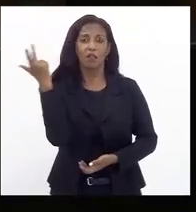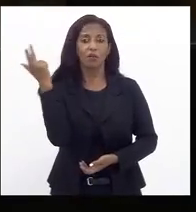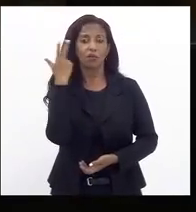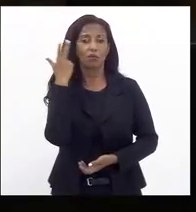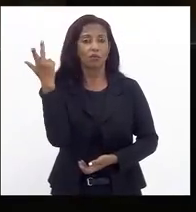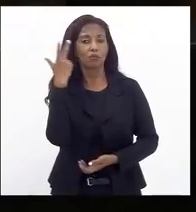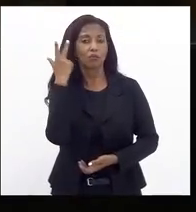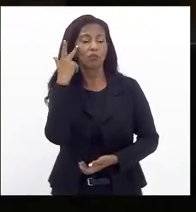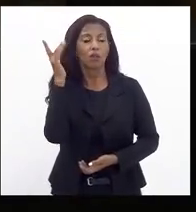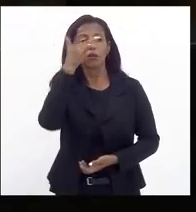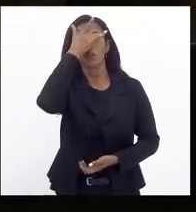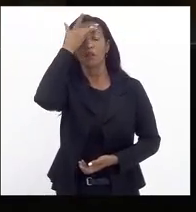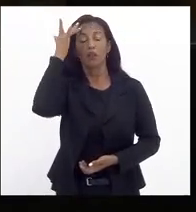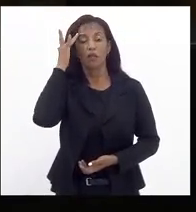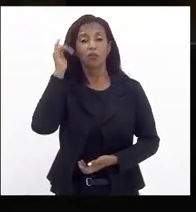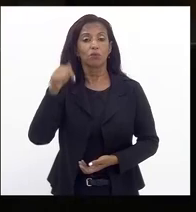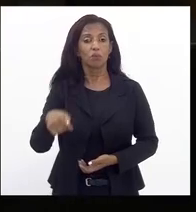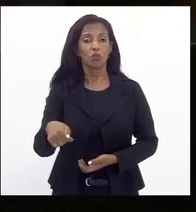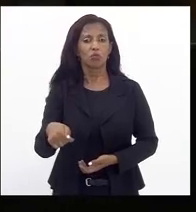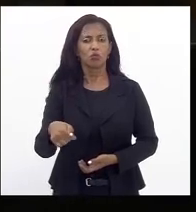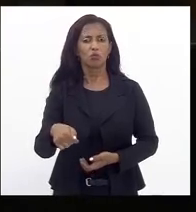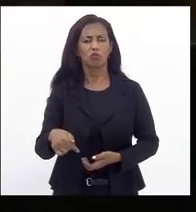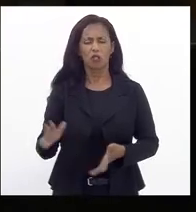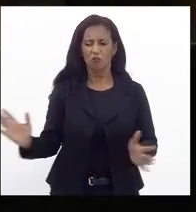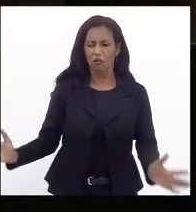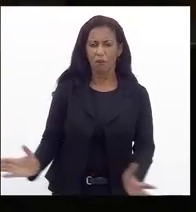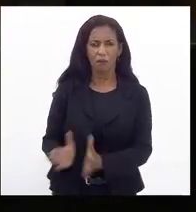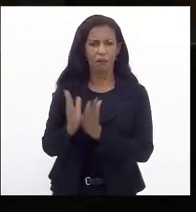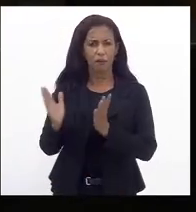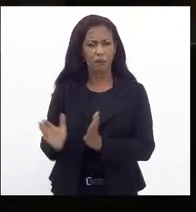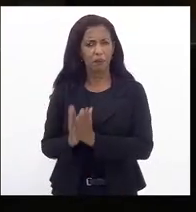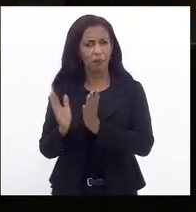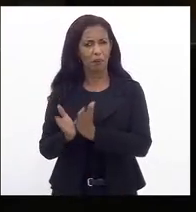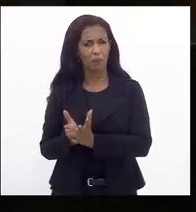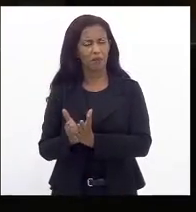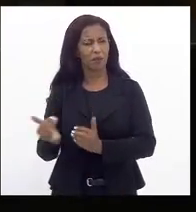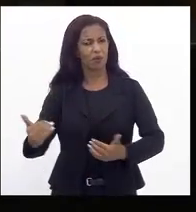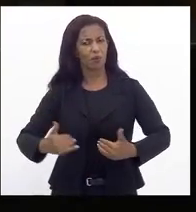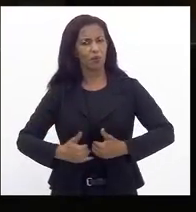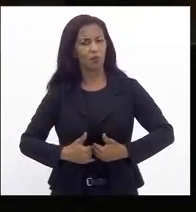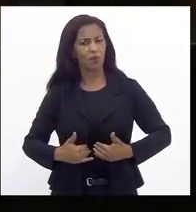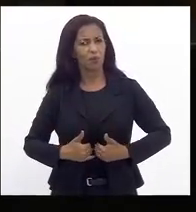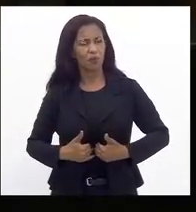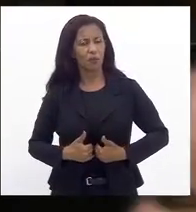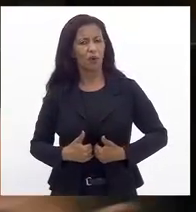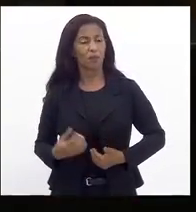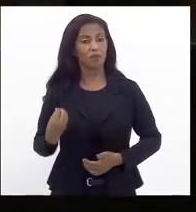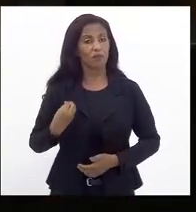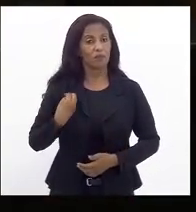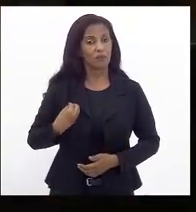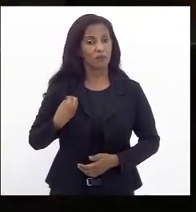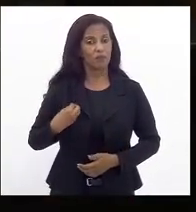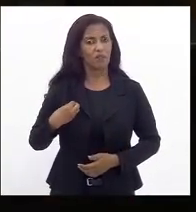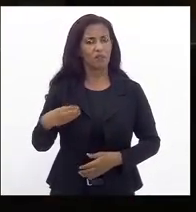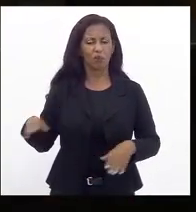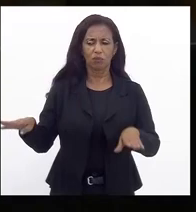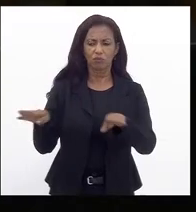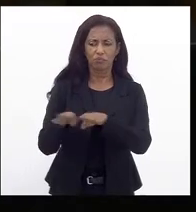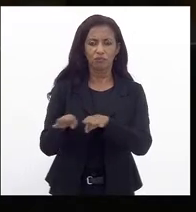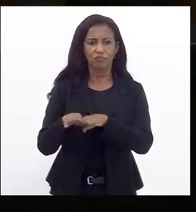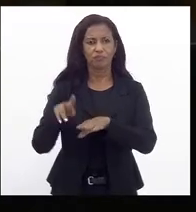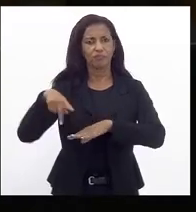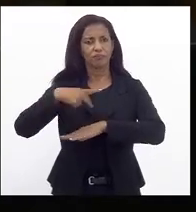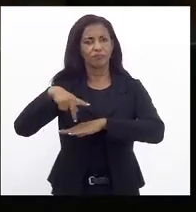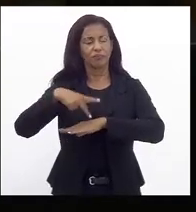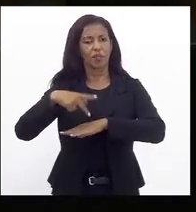que as pessoas que estão em plena miserabilidade passando fome vivo no mesmo país